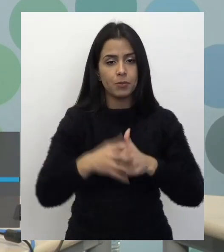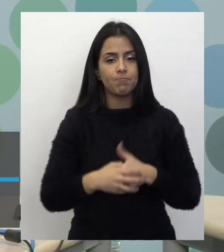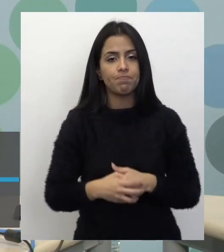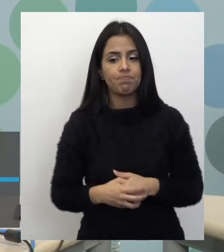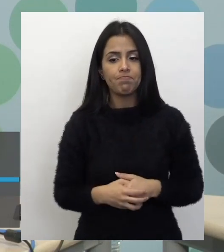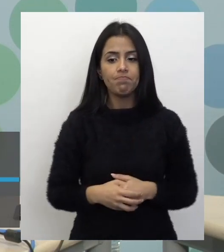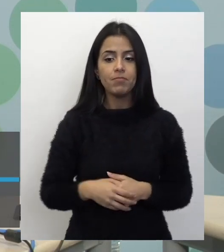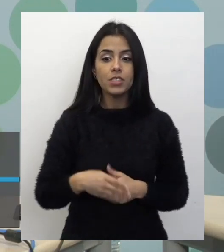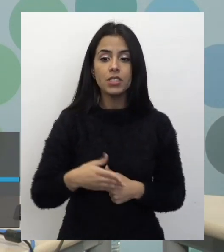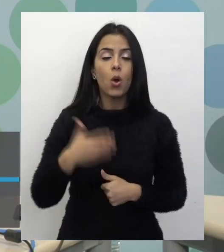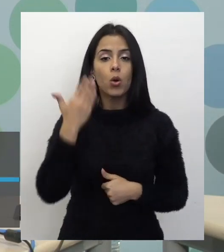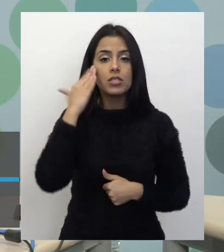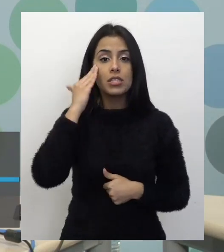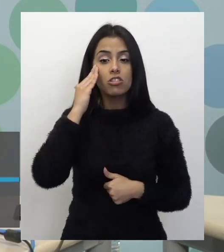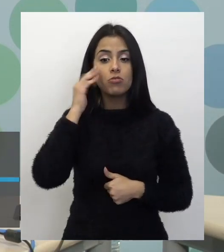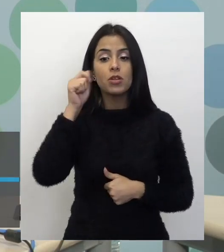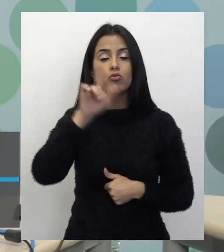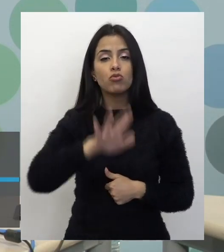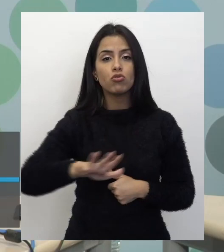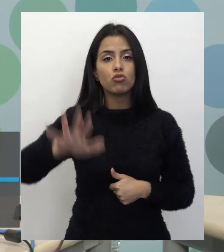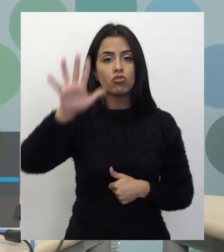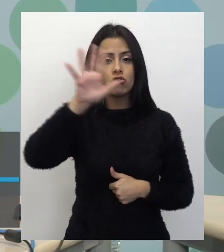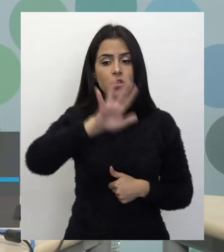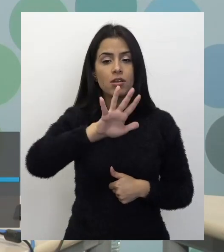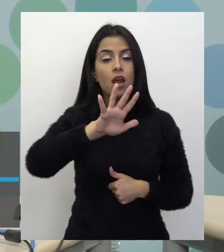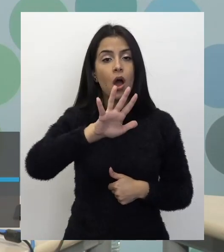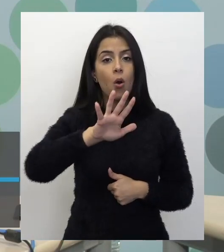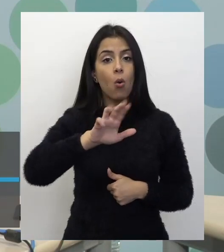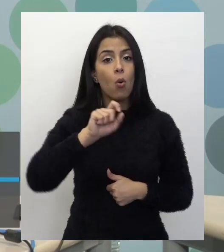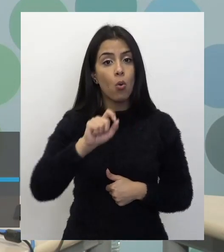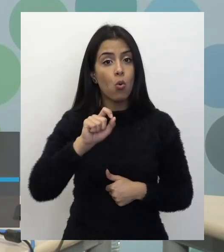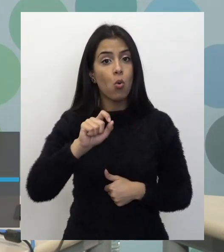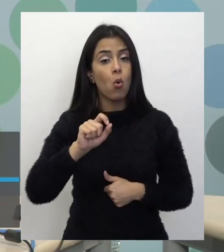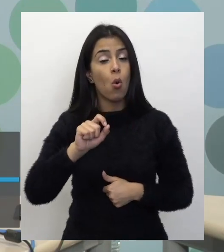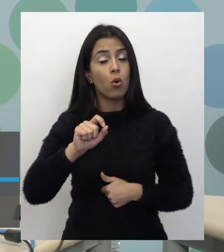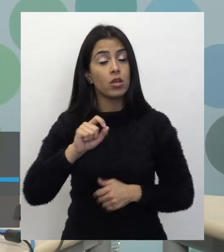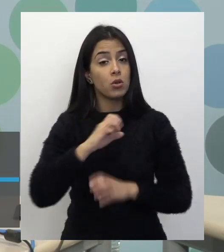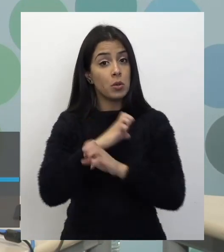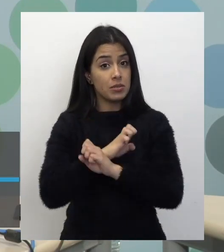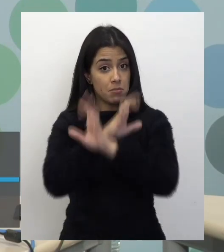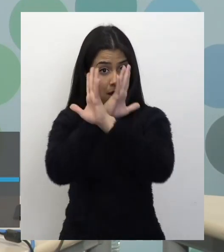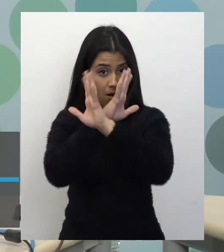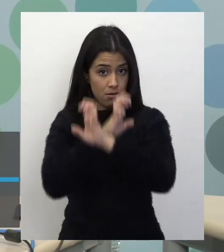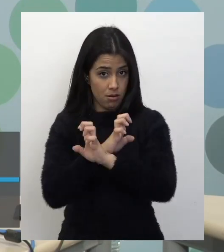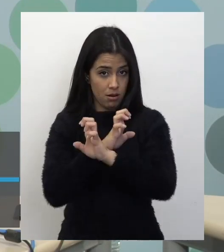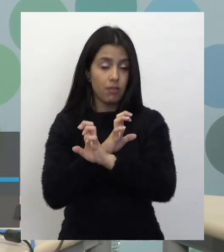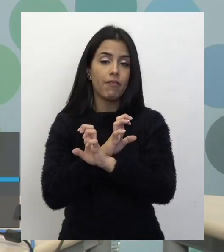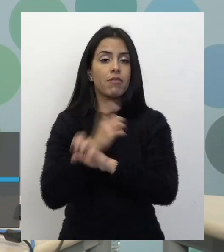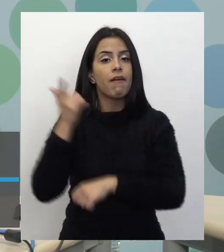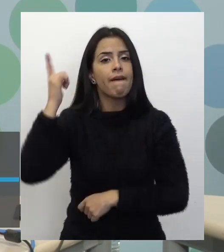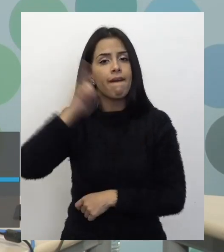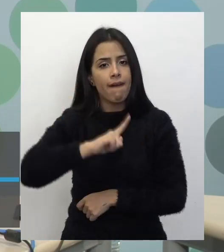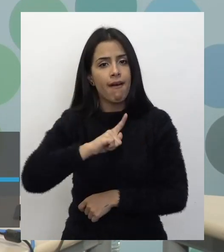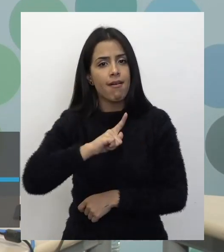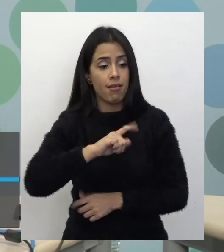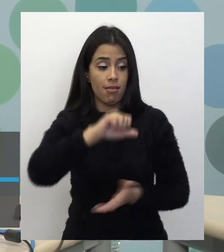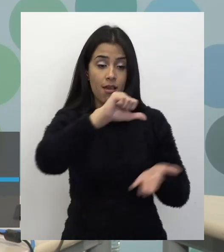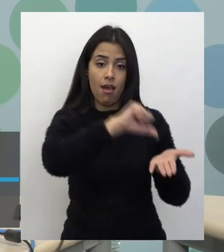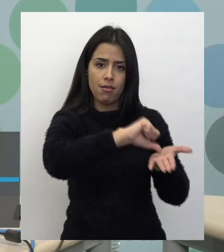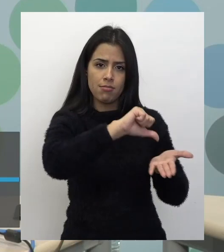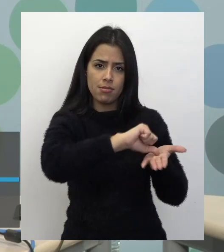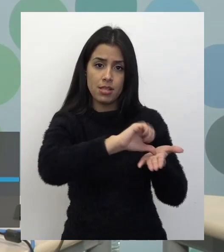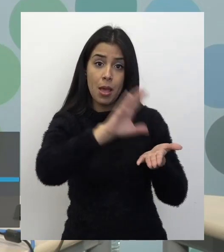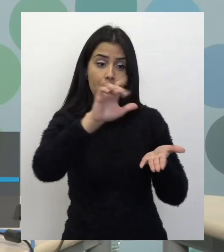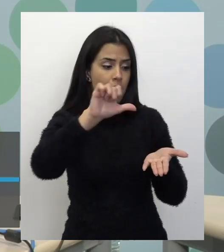entendimento geral, a gente pode colocar que Esparta vence. Só que Esparta vence Atenas e encontra toda a